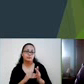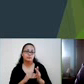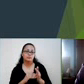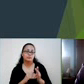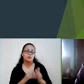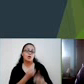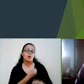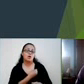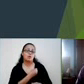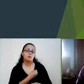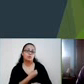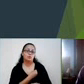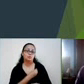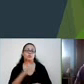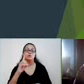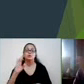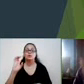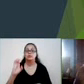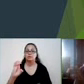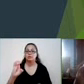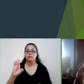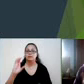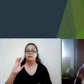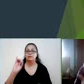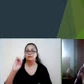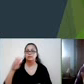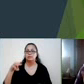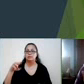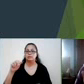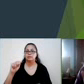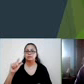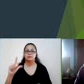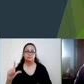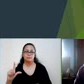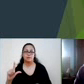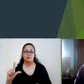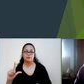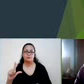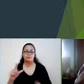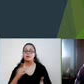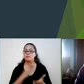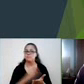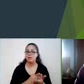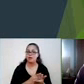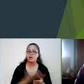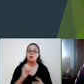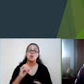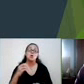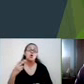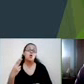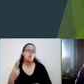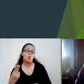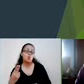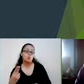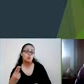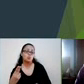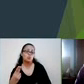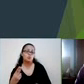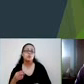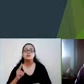Decimal finito é um número decimal que ele para em algum momento. Ou a gente pode chegar numa dízima